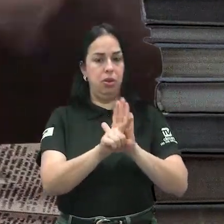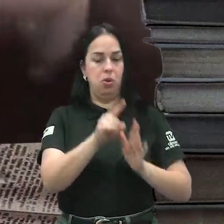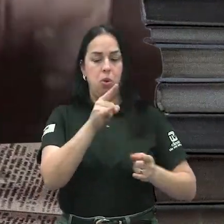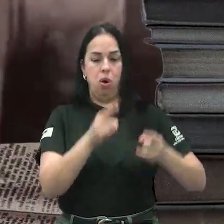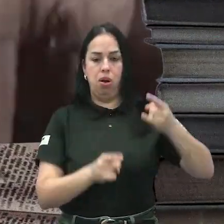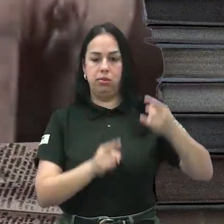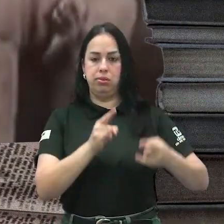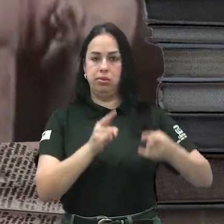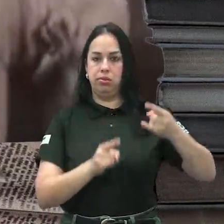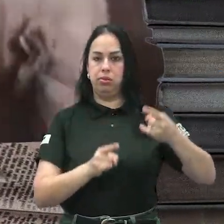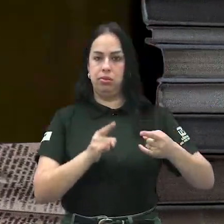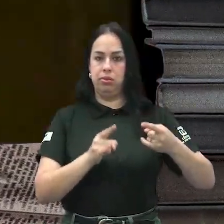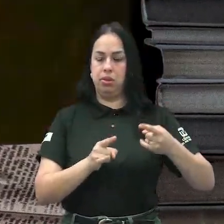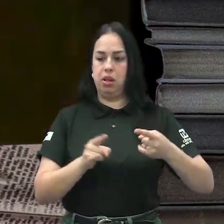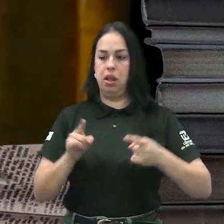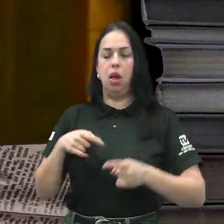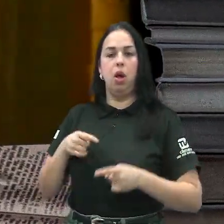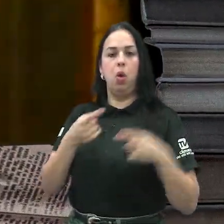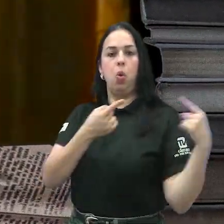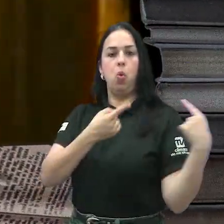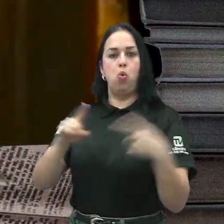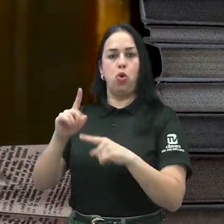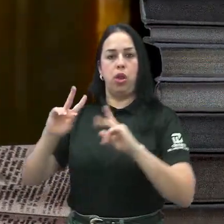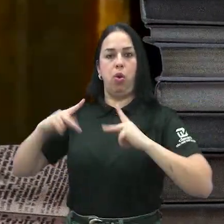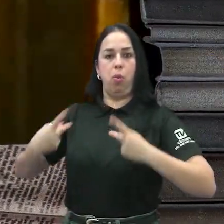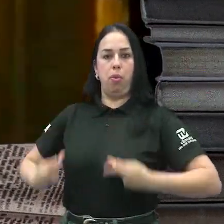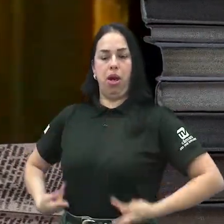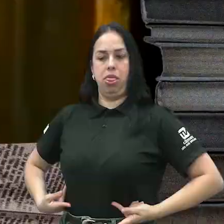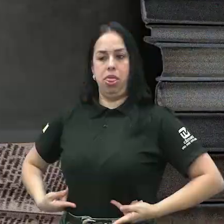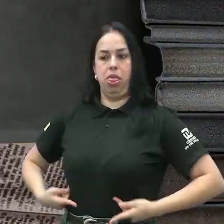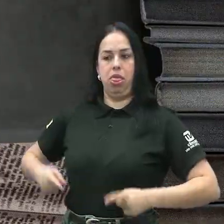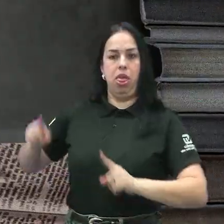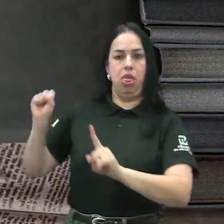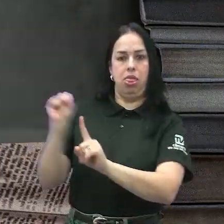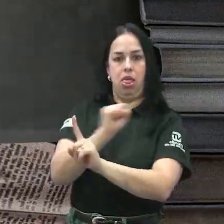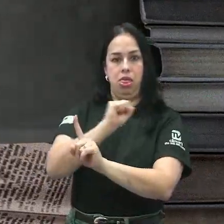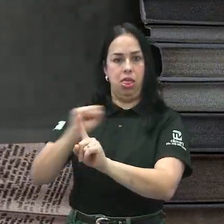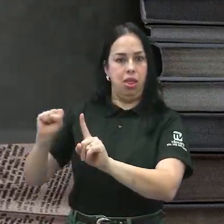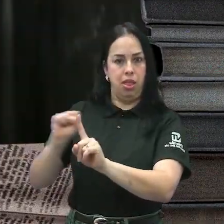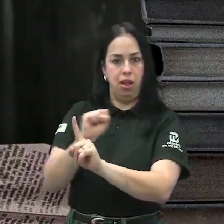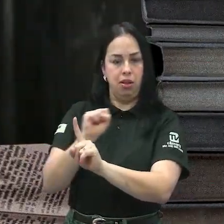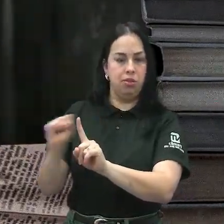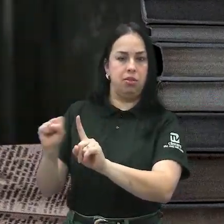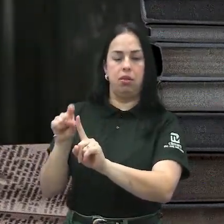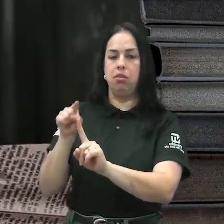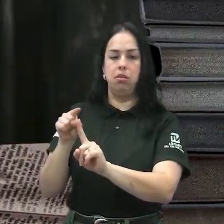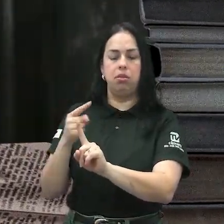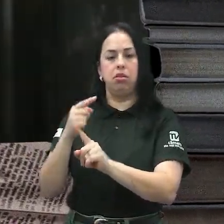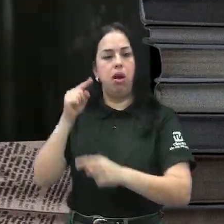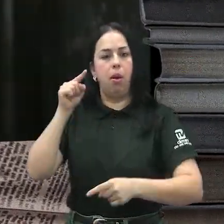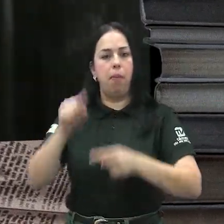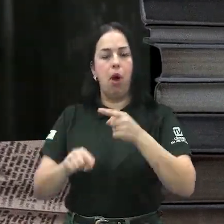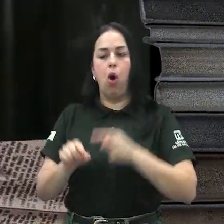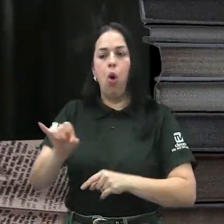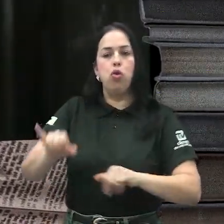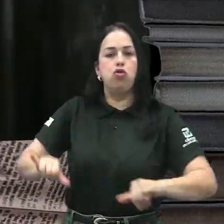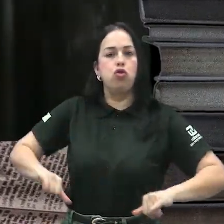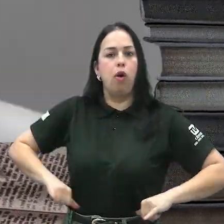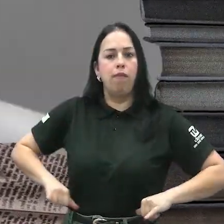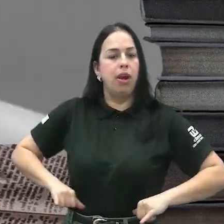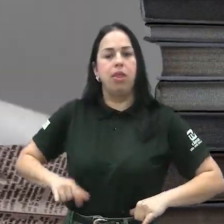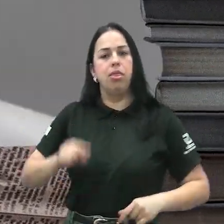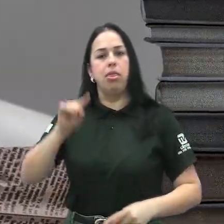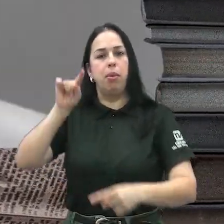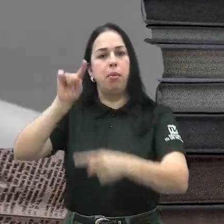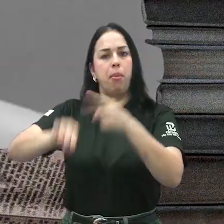robô não pode ferir um ser humano ou, por inação, permitir que um ser humano sofra algum